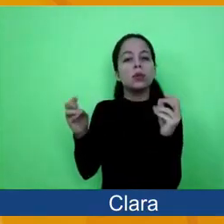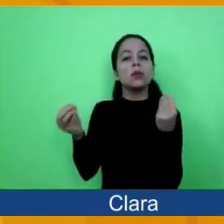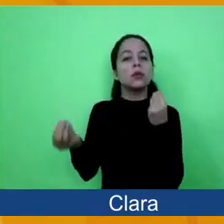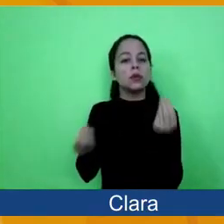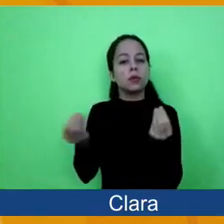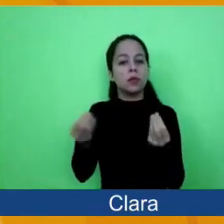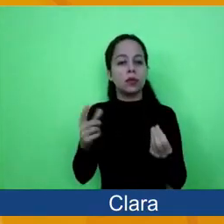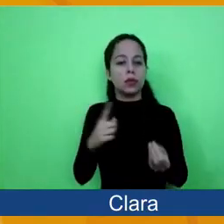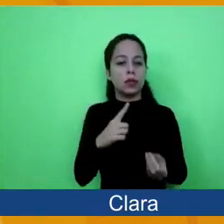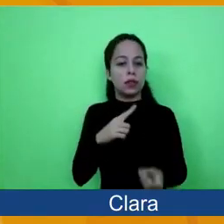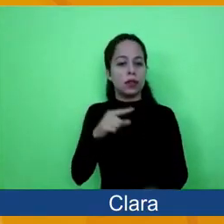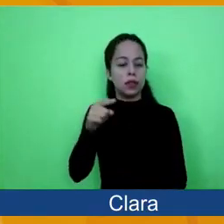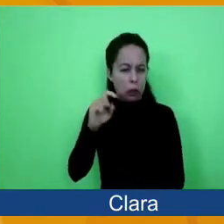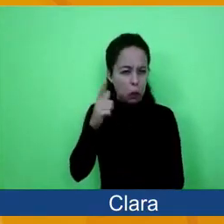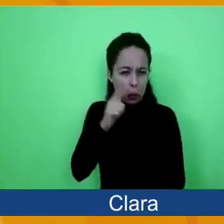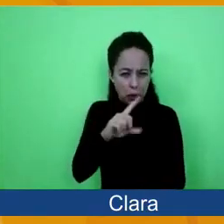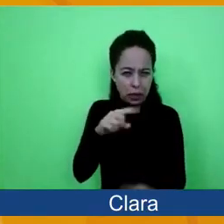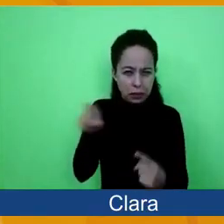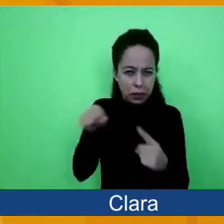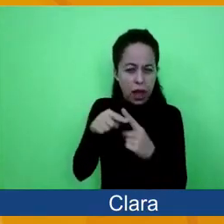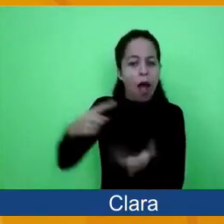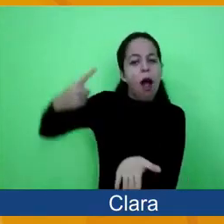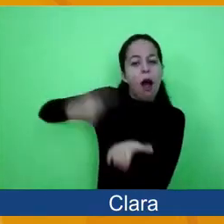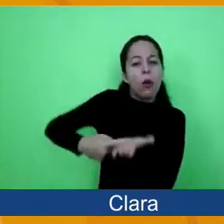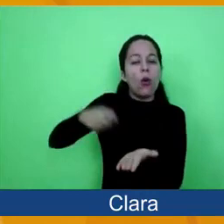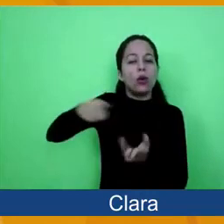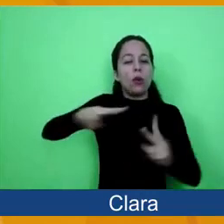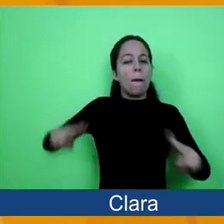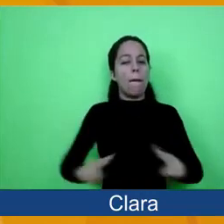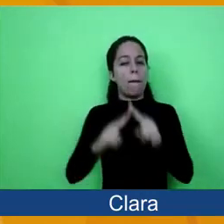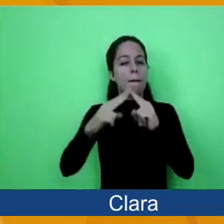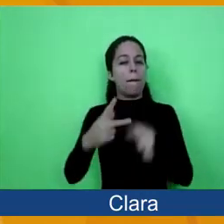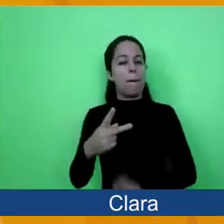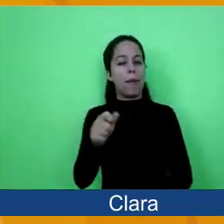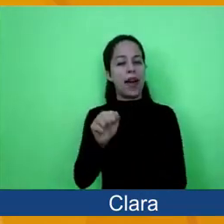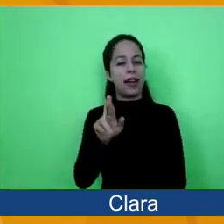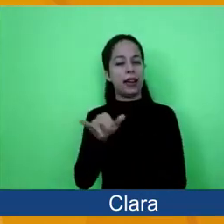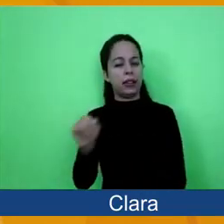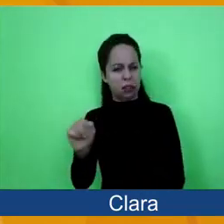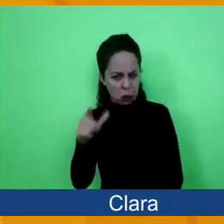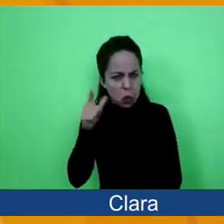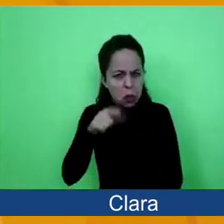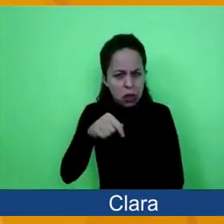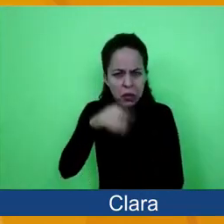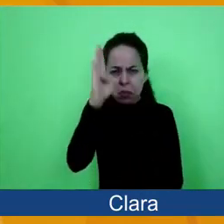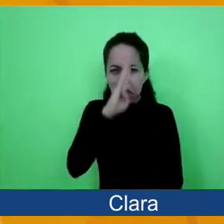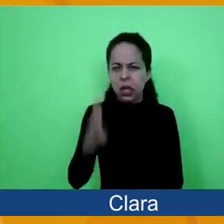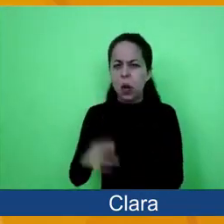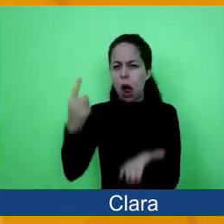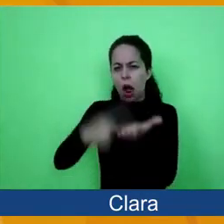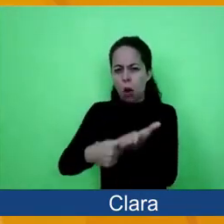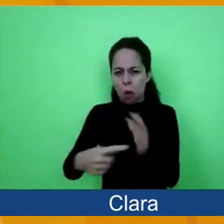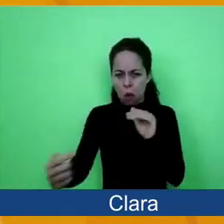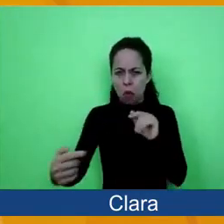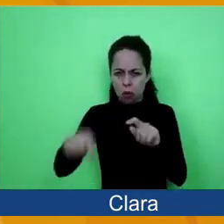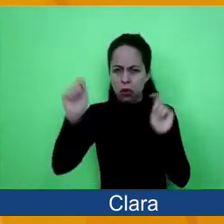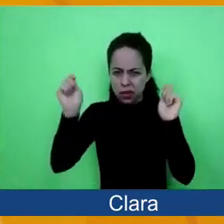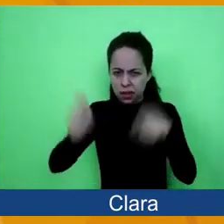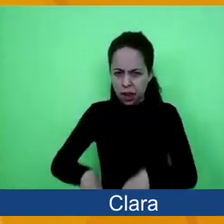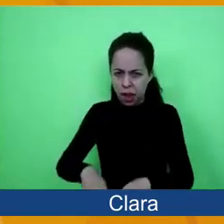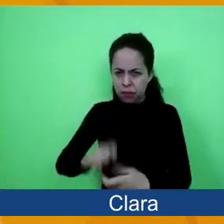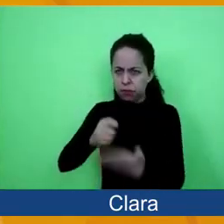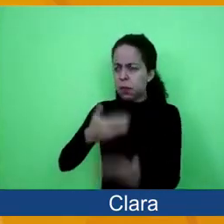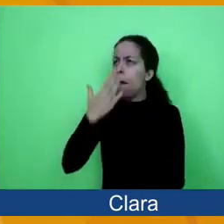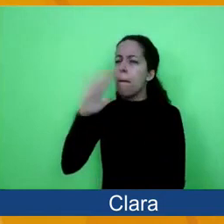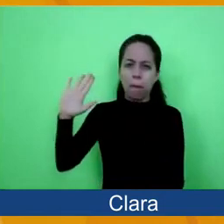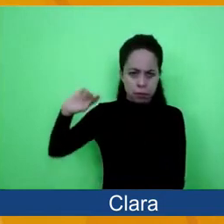as metas, se o Brasil vai conseguir cumprir esse acordo, e como é que estão outros acordos internacionais, e estamos falando de Agenda 2030, a